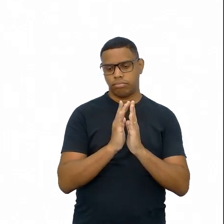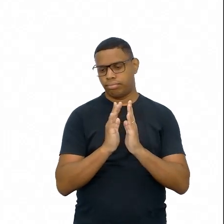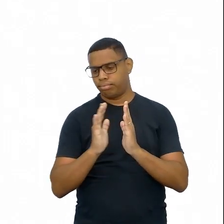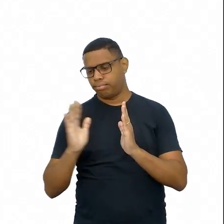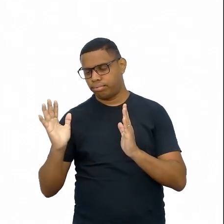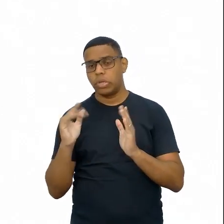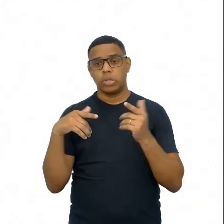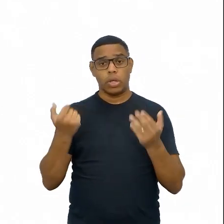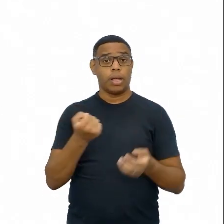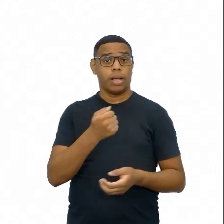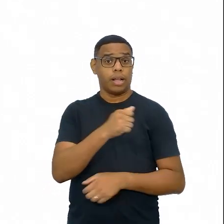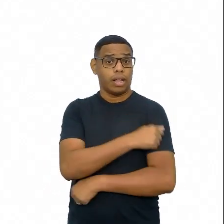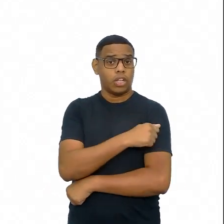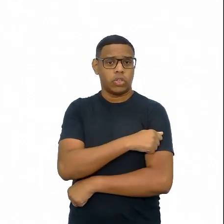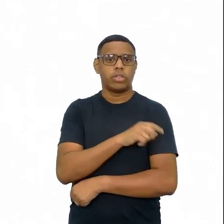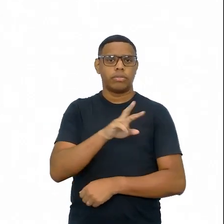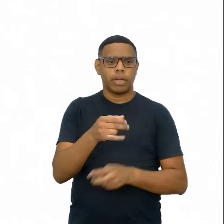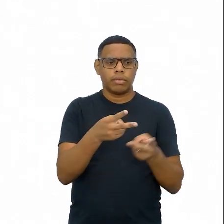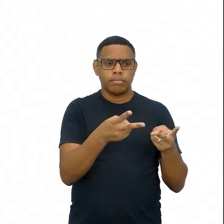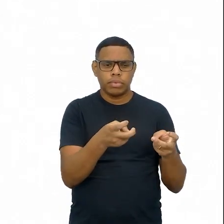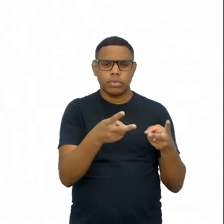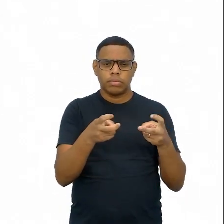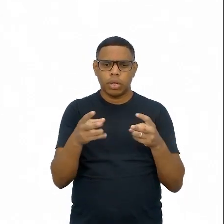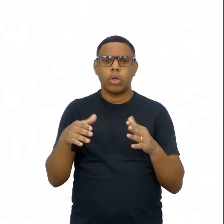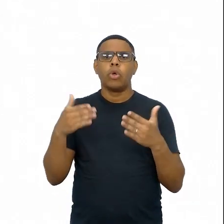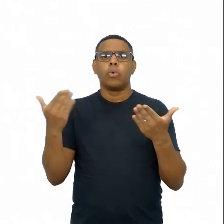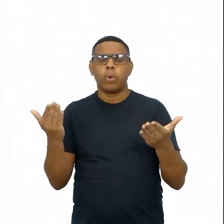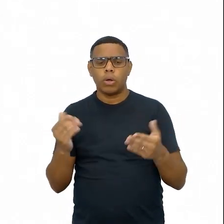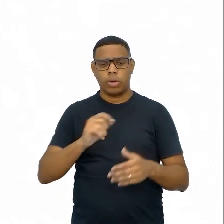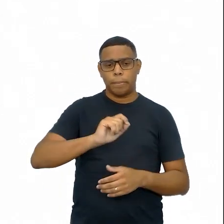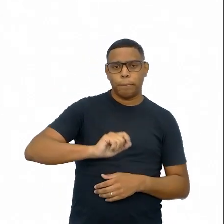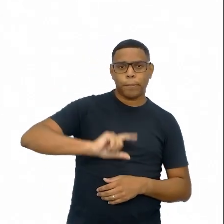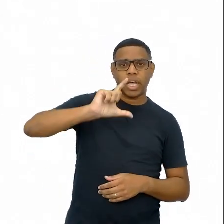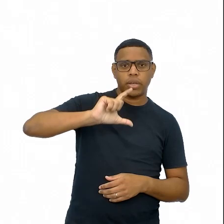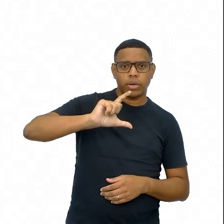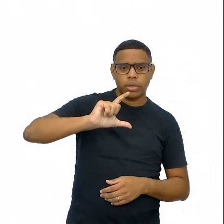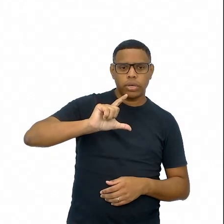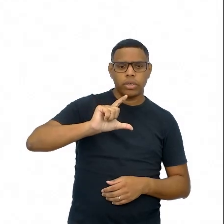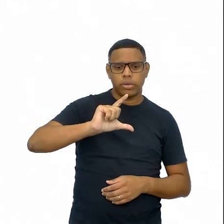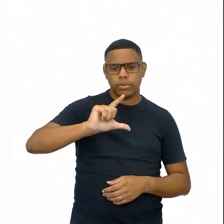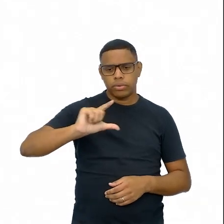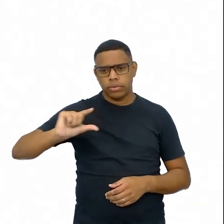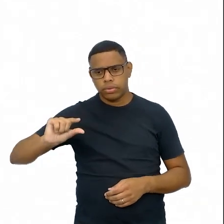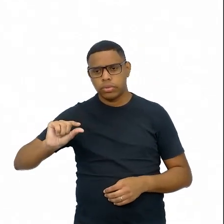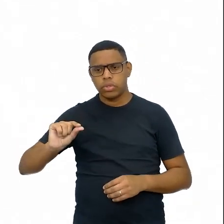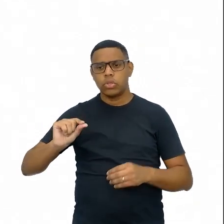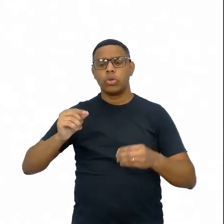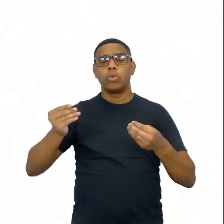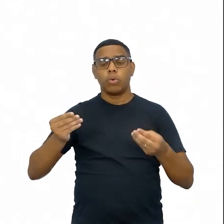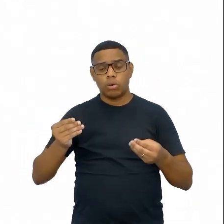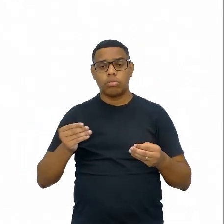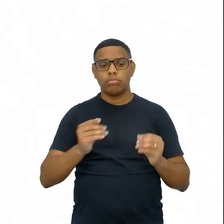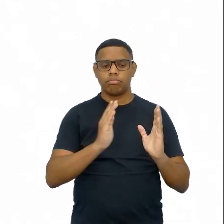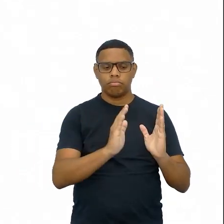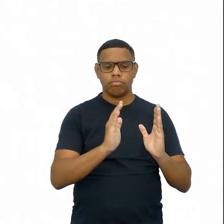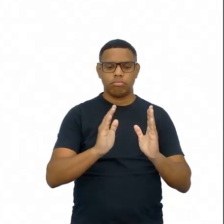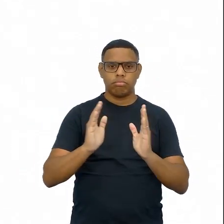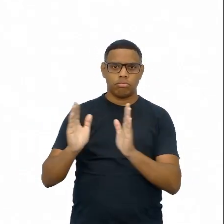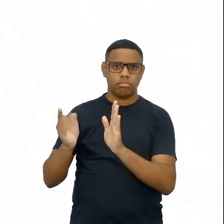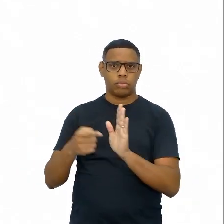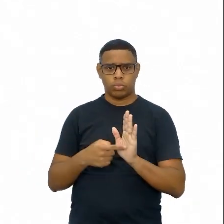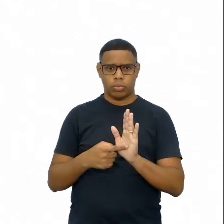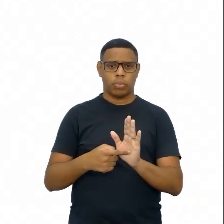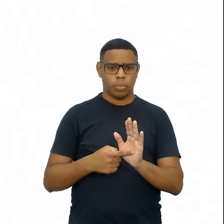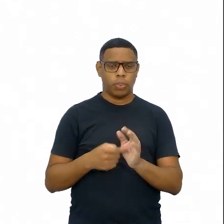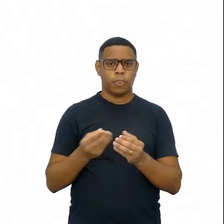Os estudantes vão identificar pelas unidades qual é o maior. Em relação aos distratores